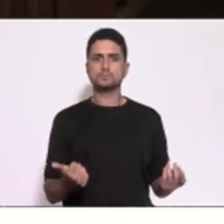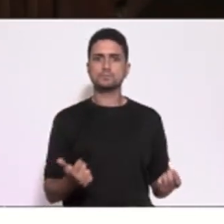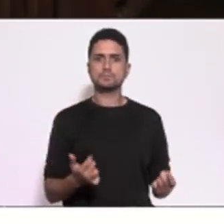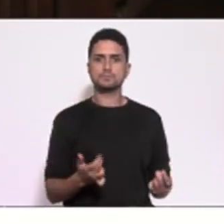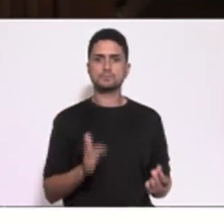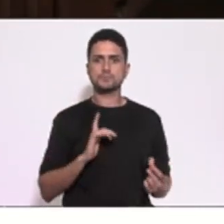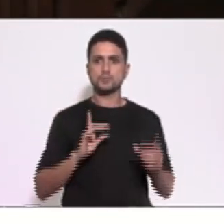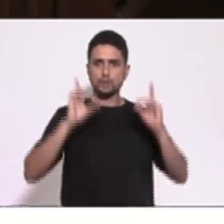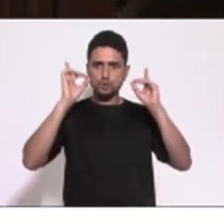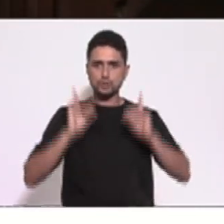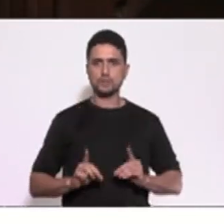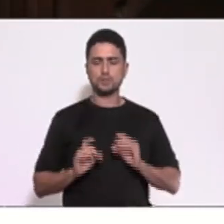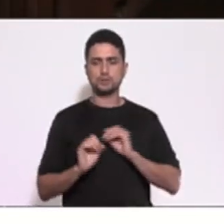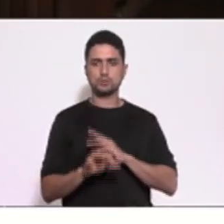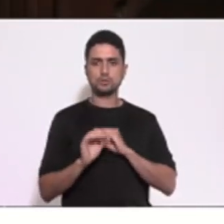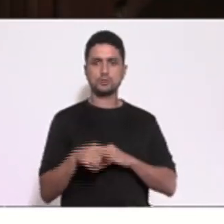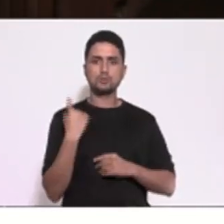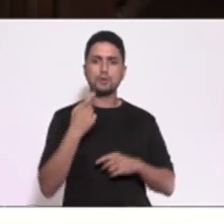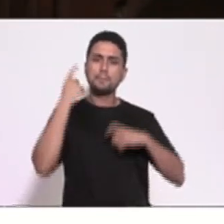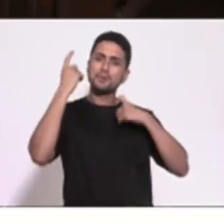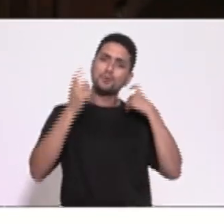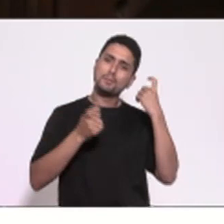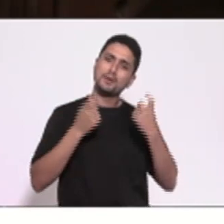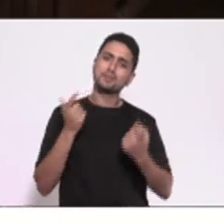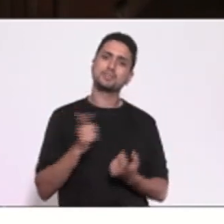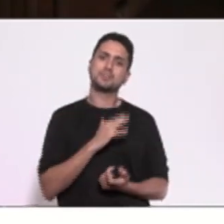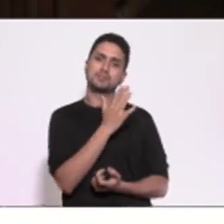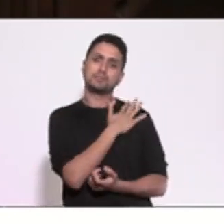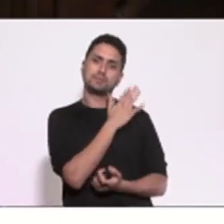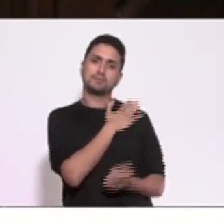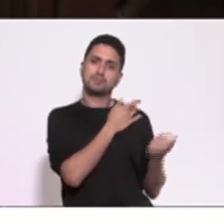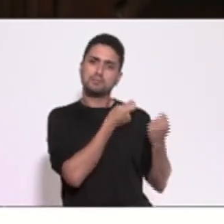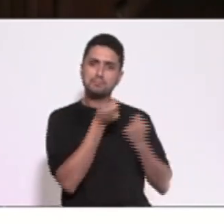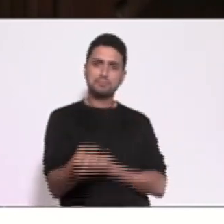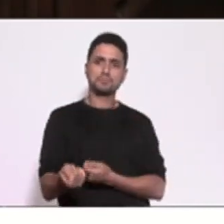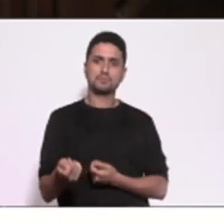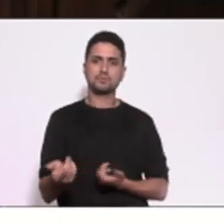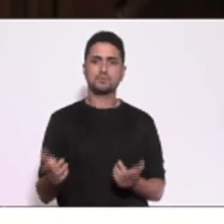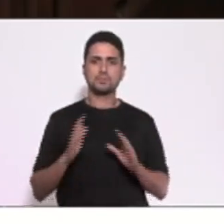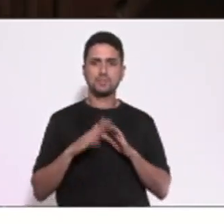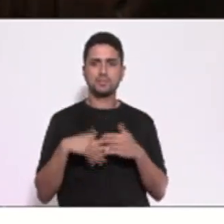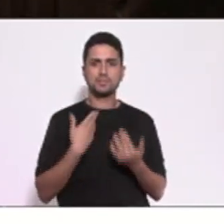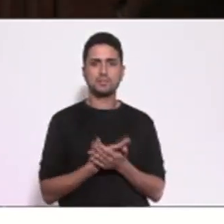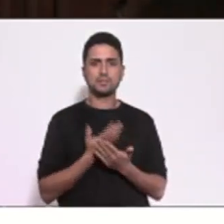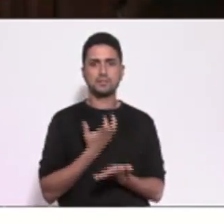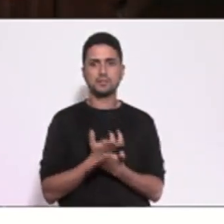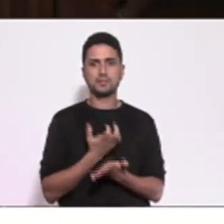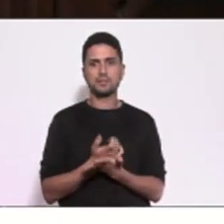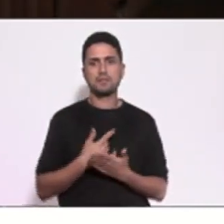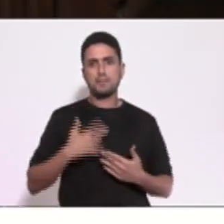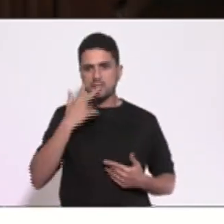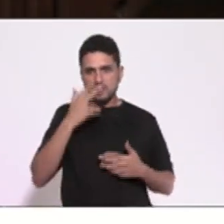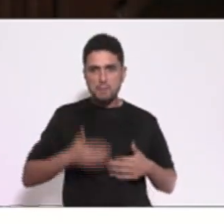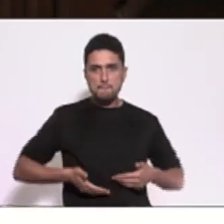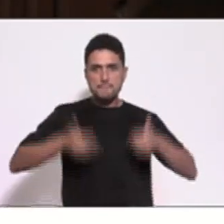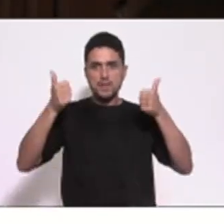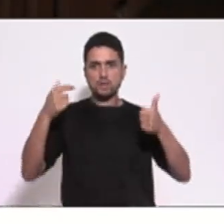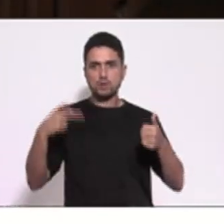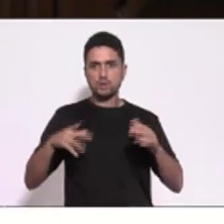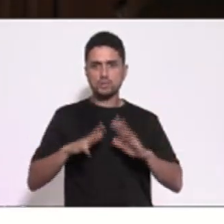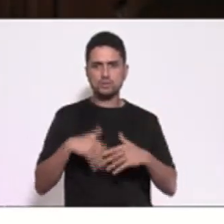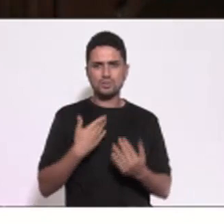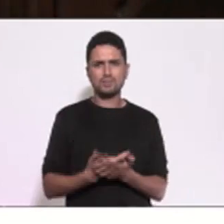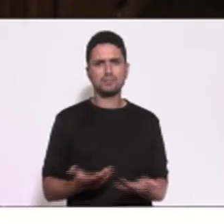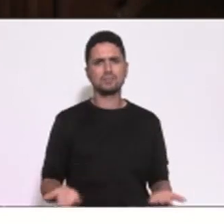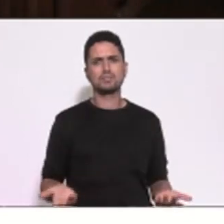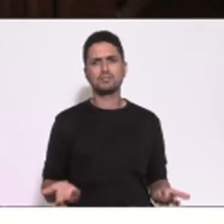direito à educação e nós estamos preocupados em instituir a disciplina militar como um condão que vai melhorar as escolas. Ora essa, que isso